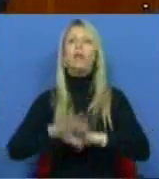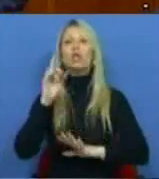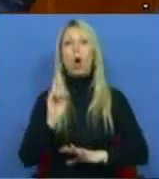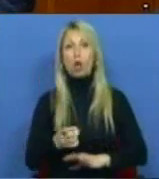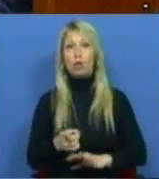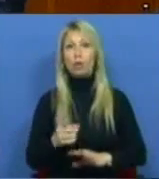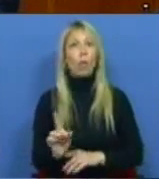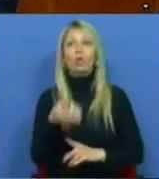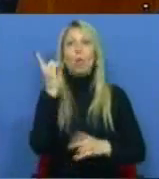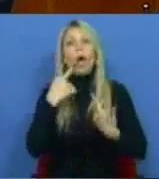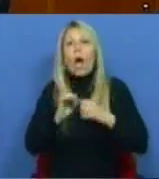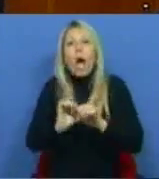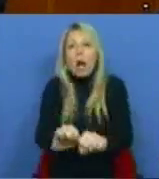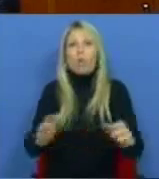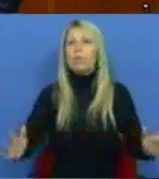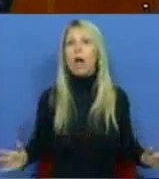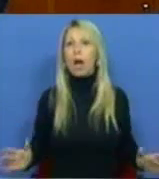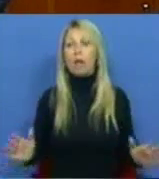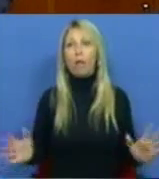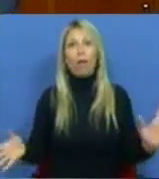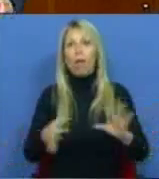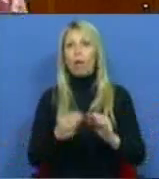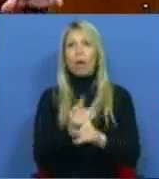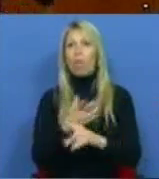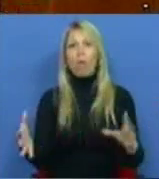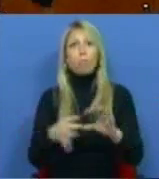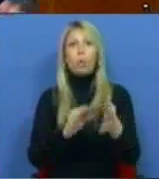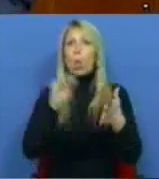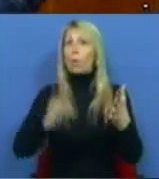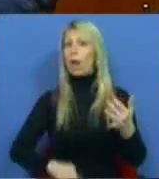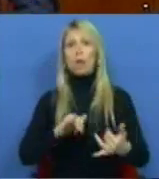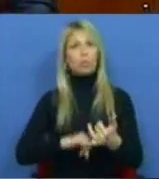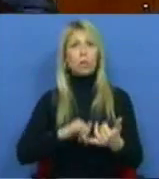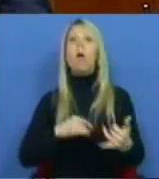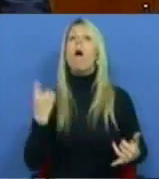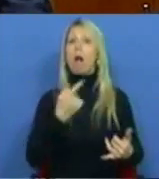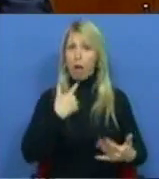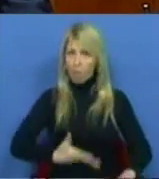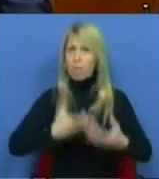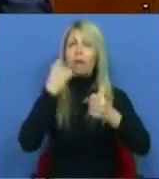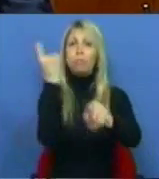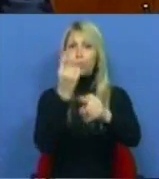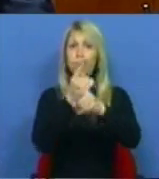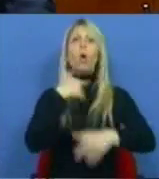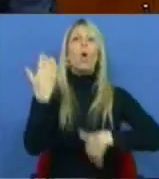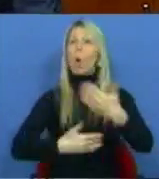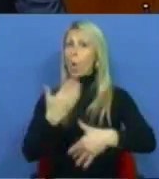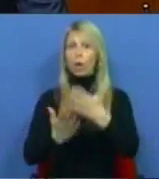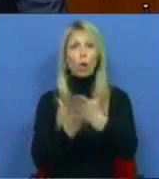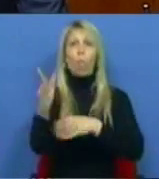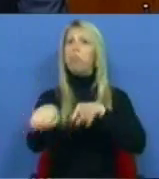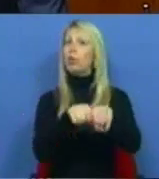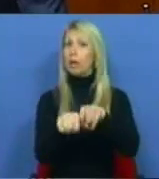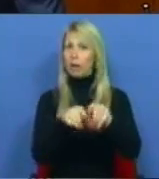é recusar nada que tenha a ver com contratos de associação. Nós queremos manter essa política. E